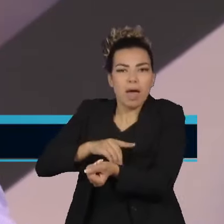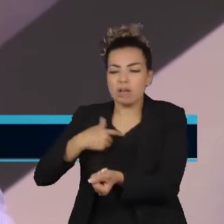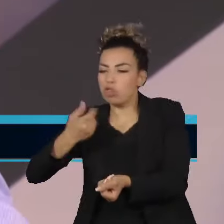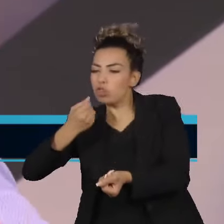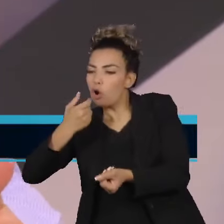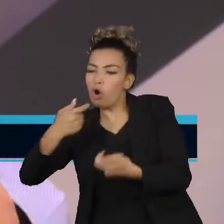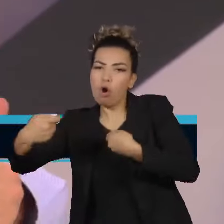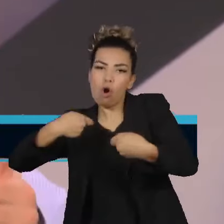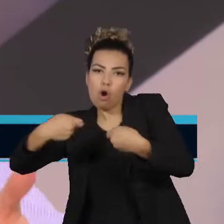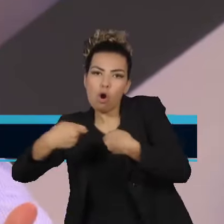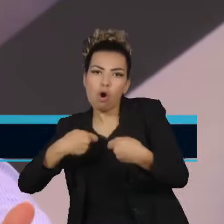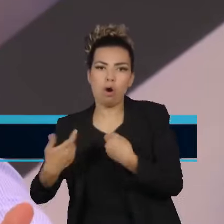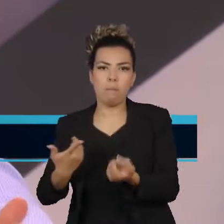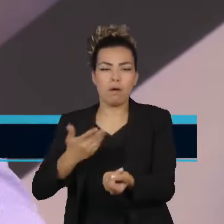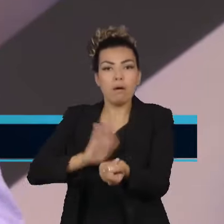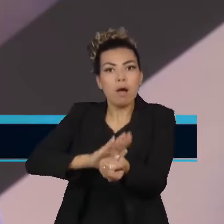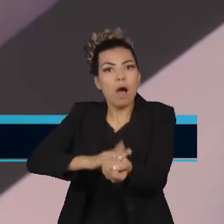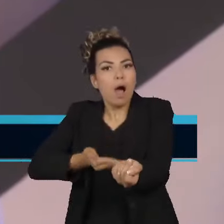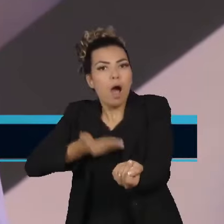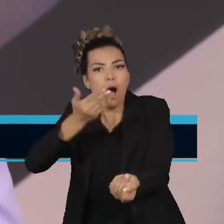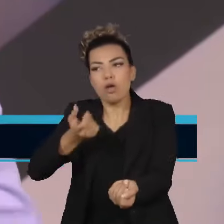você controla seu colesterol.